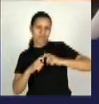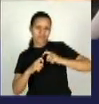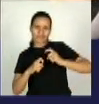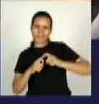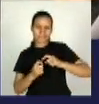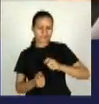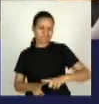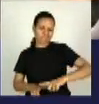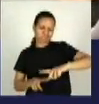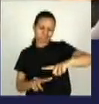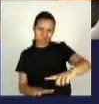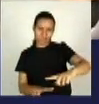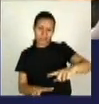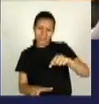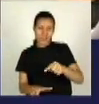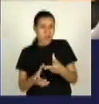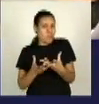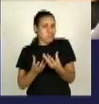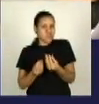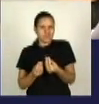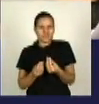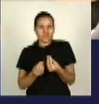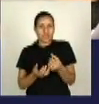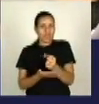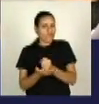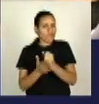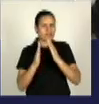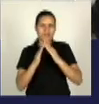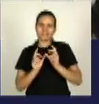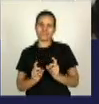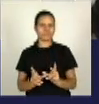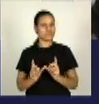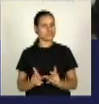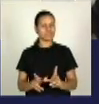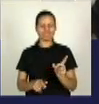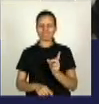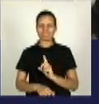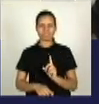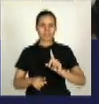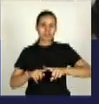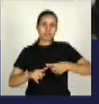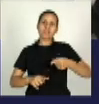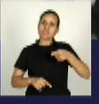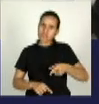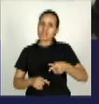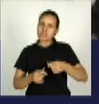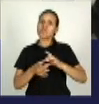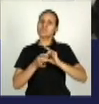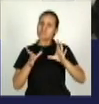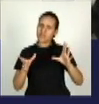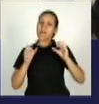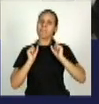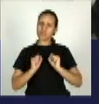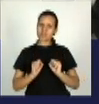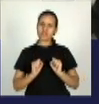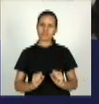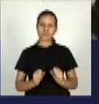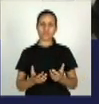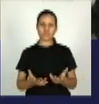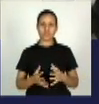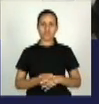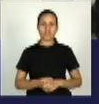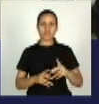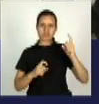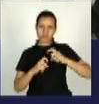não prescrevem, as indústrias não produzem, as farmácias não vendem. Mas isso já é viável, pena que ainda não